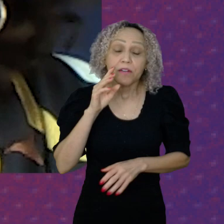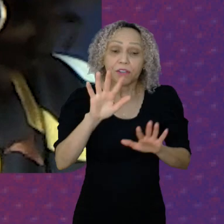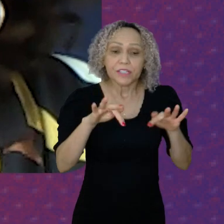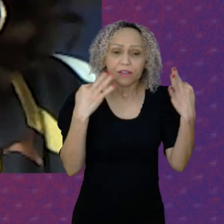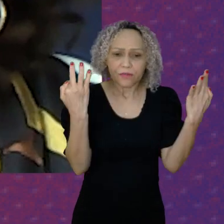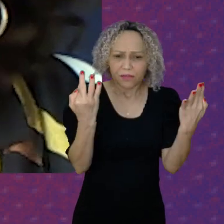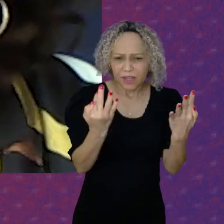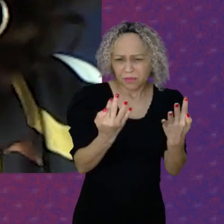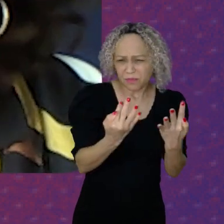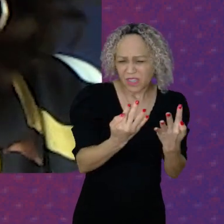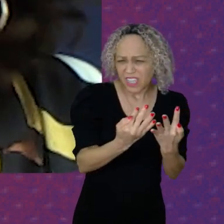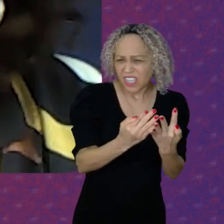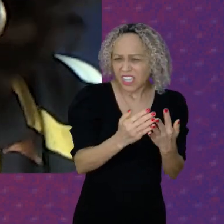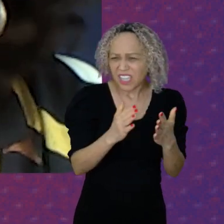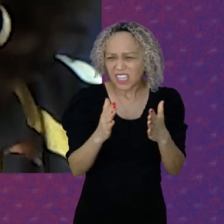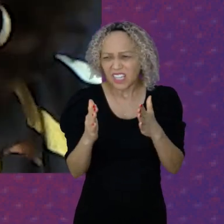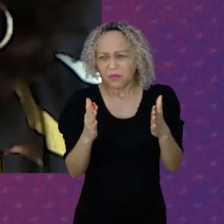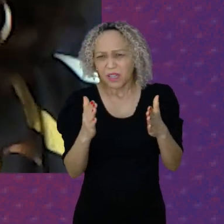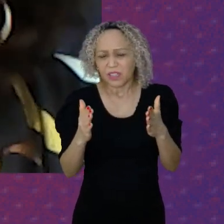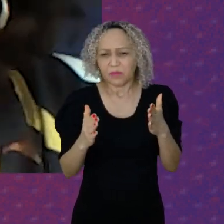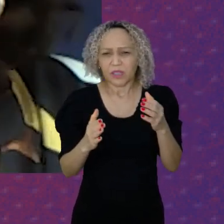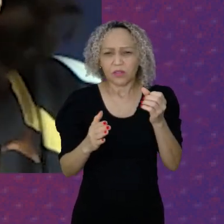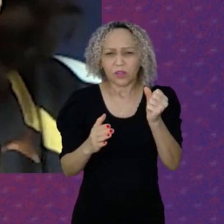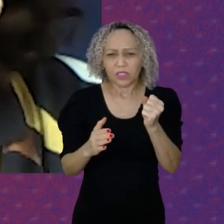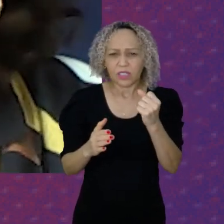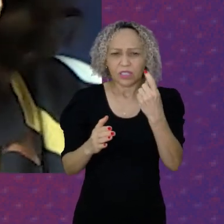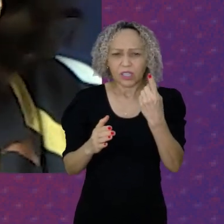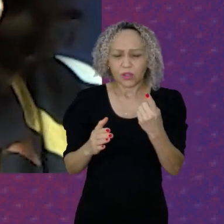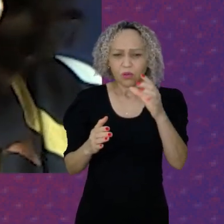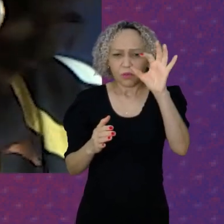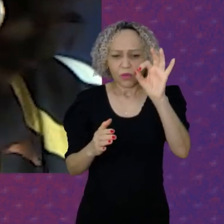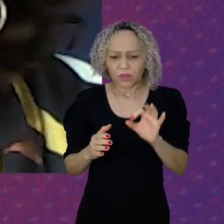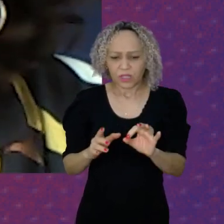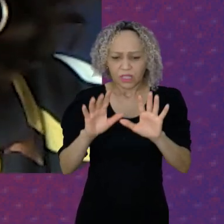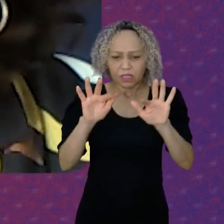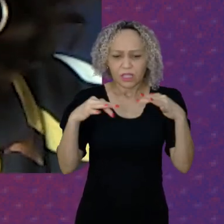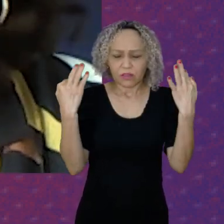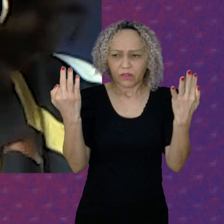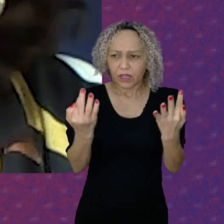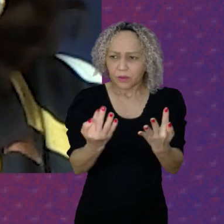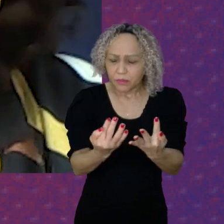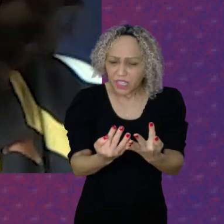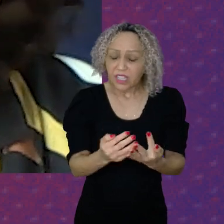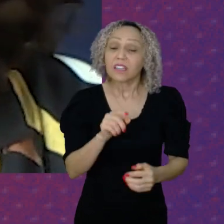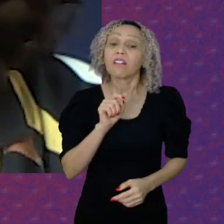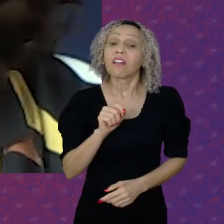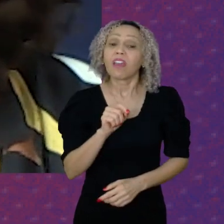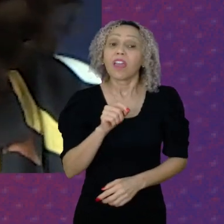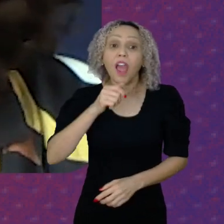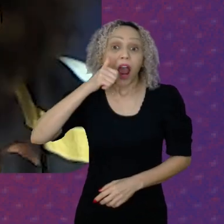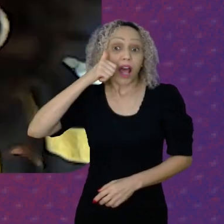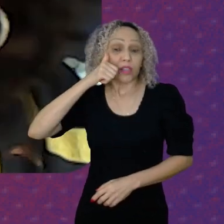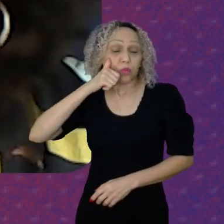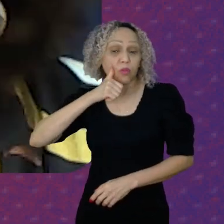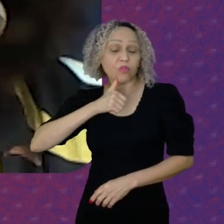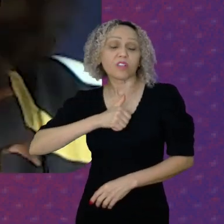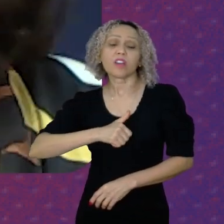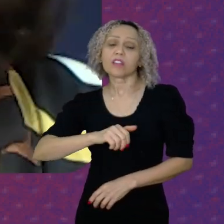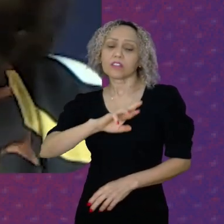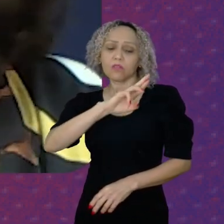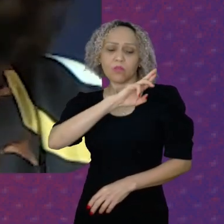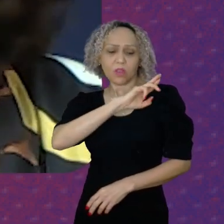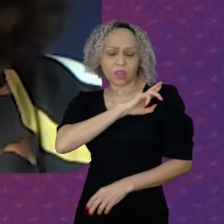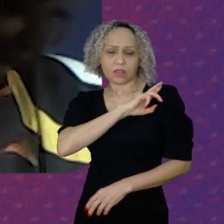de 81%, né, das famílias são as mulheres responsáveis,